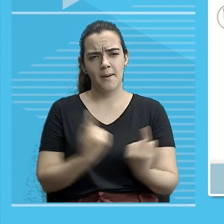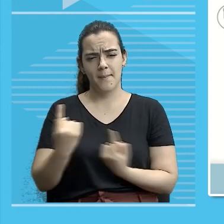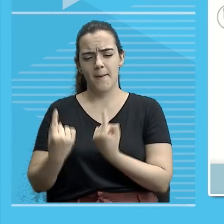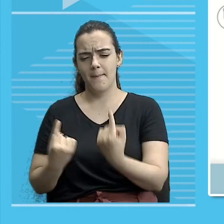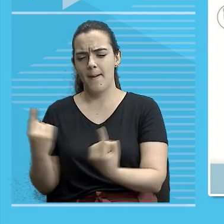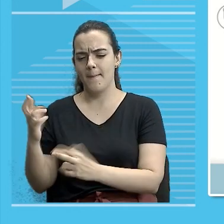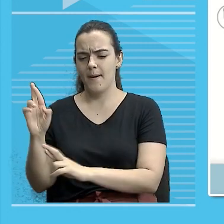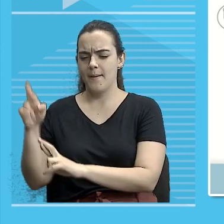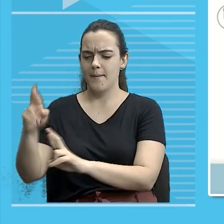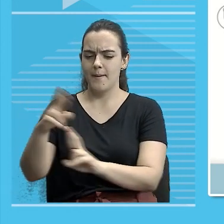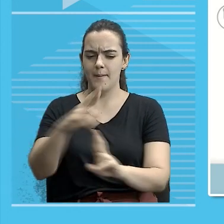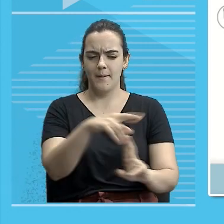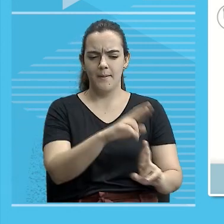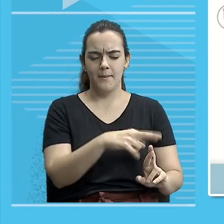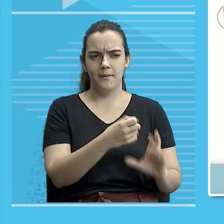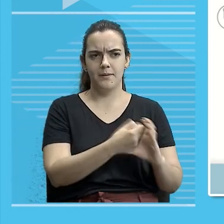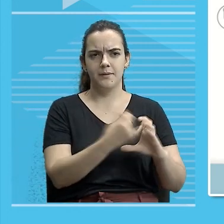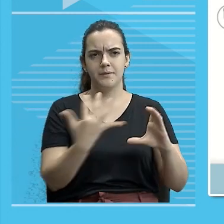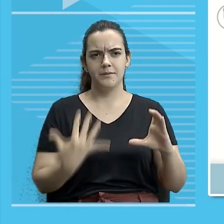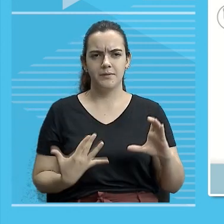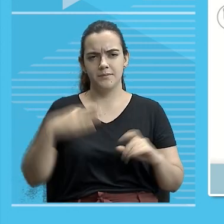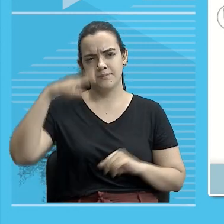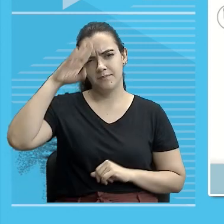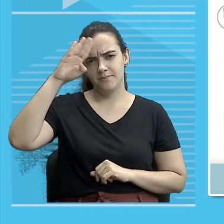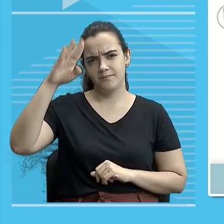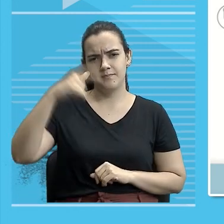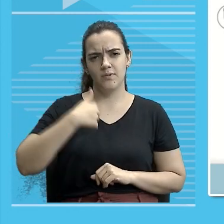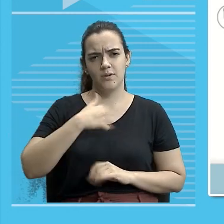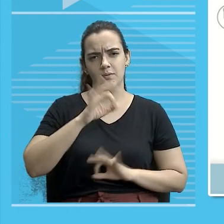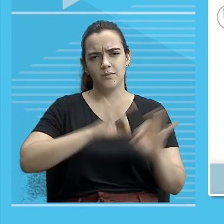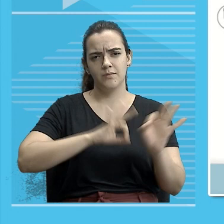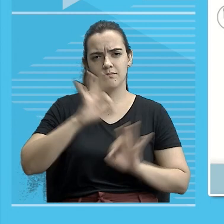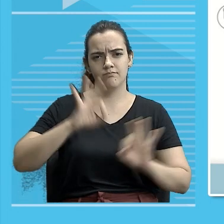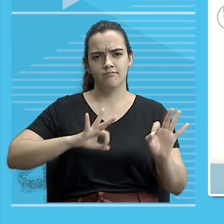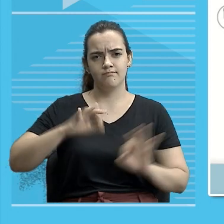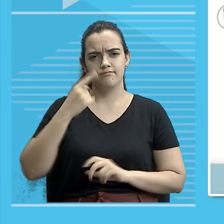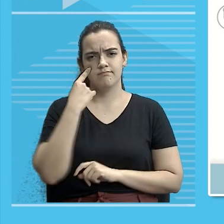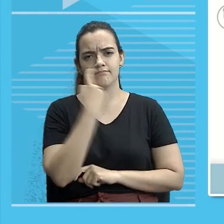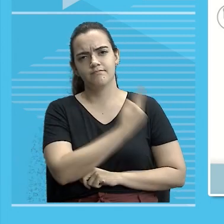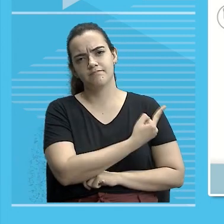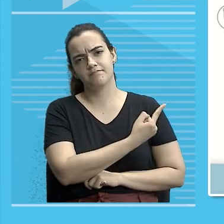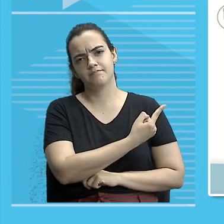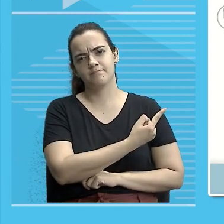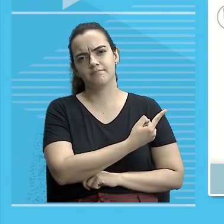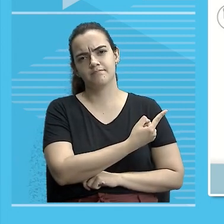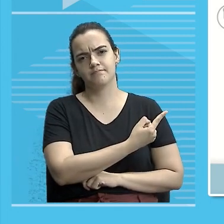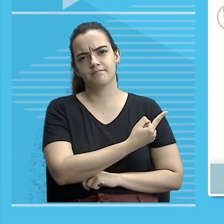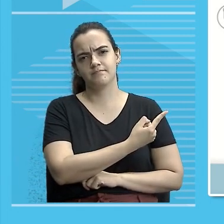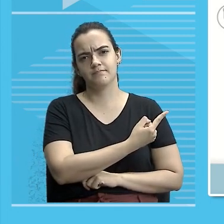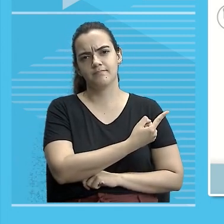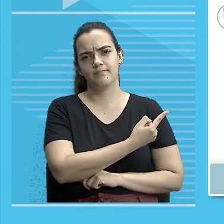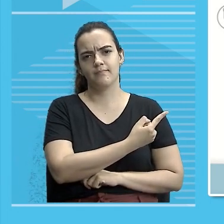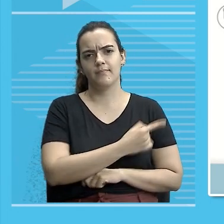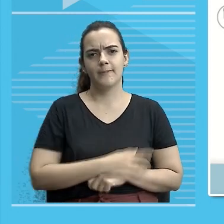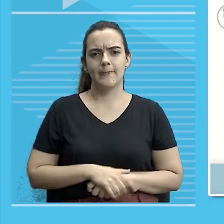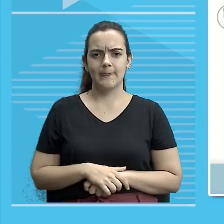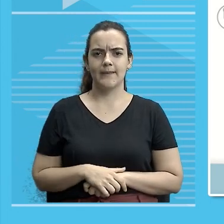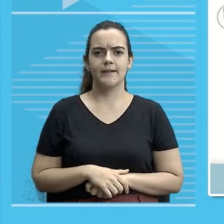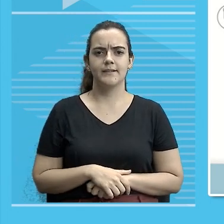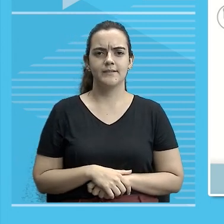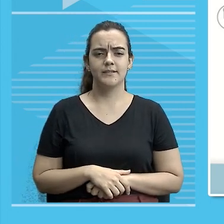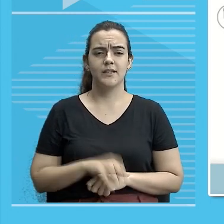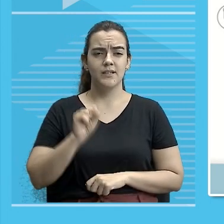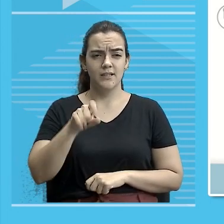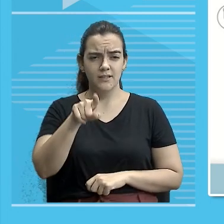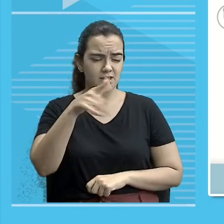que tem suas características principais eu coloquei em destaque nesse slide sei de ser assim profissional